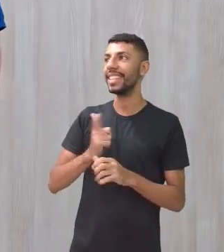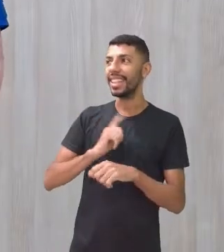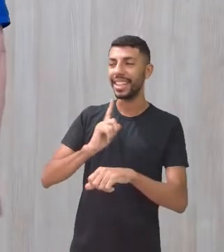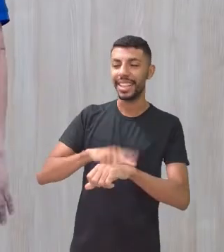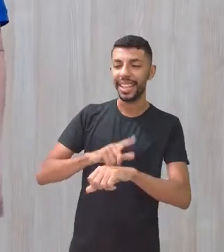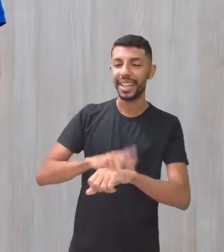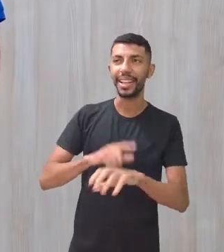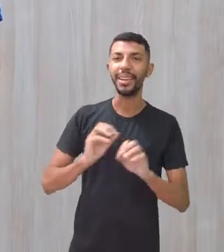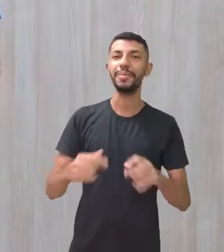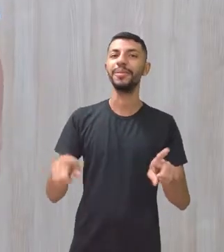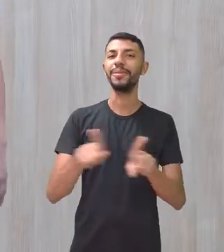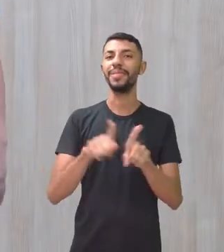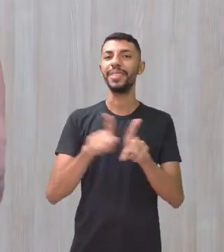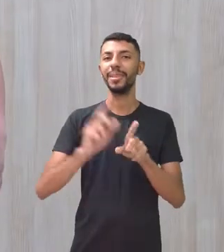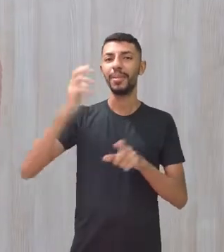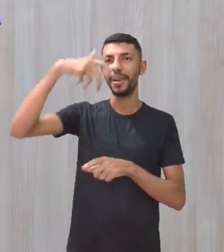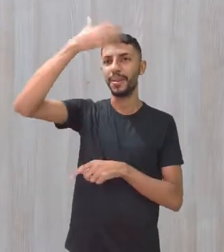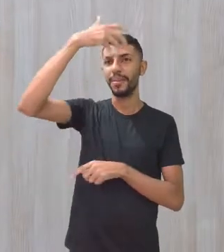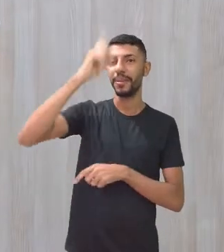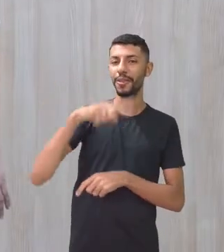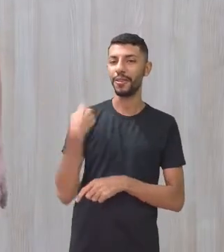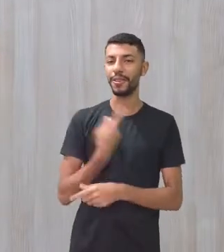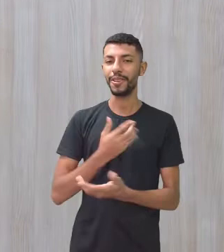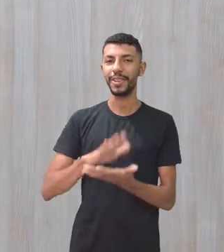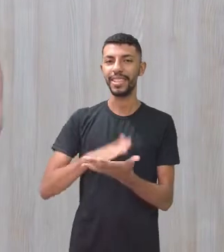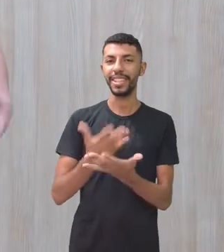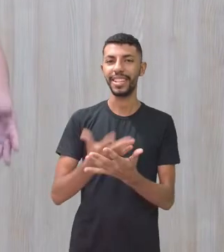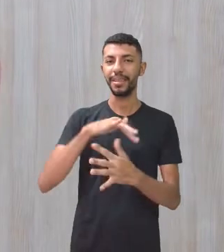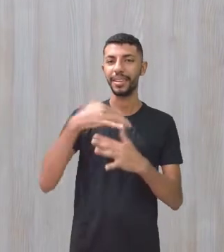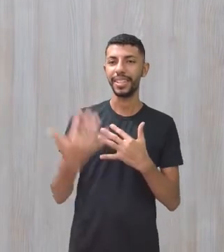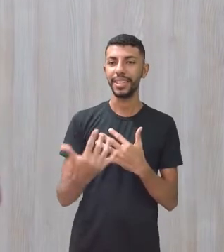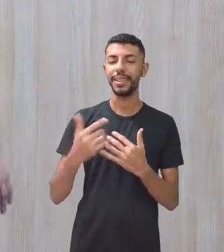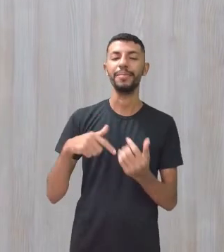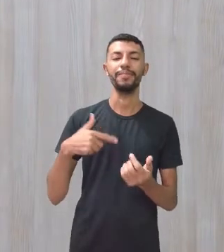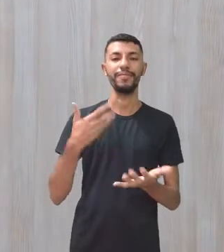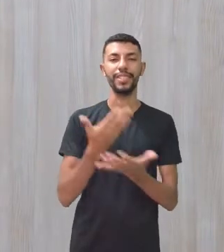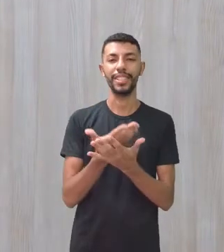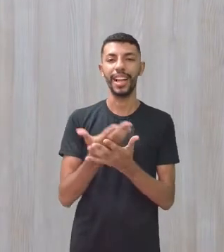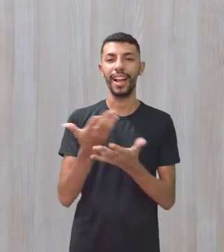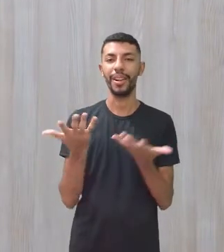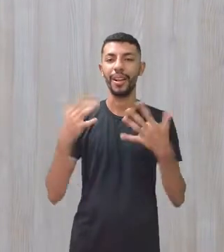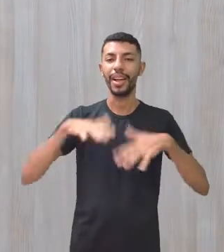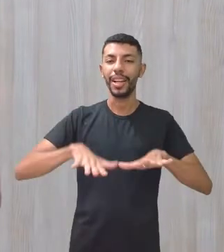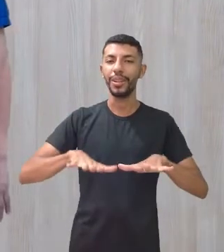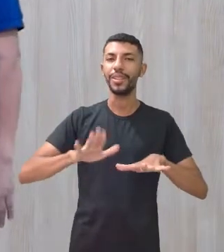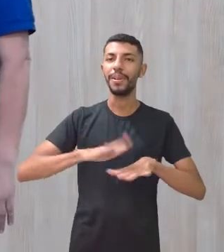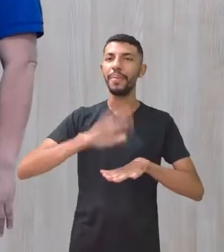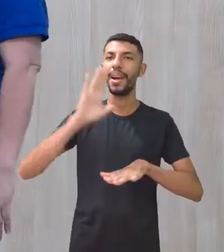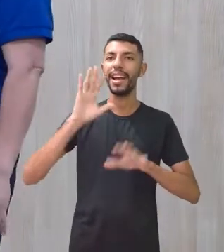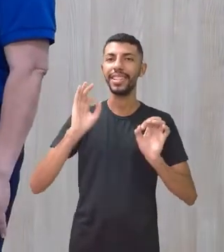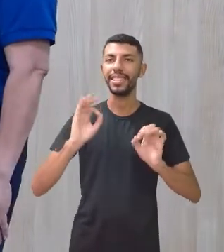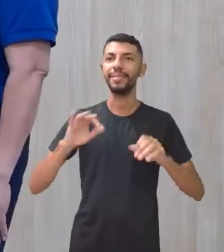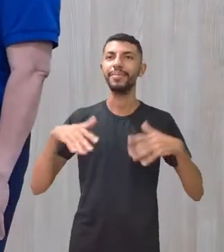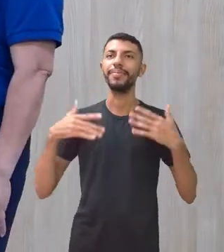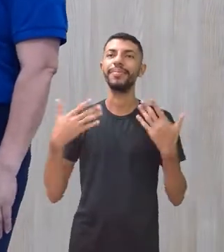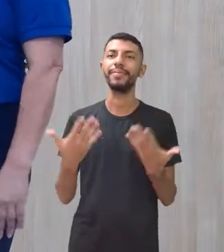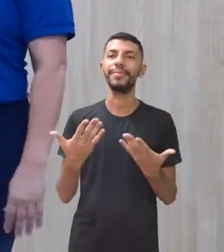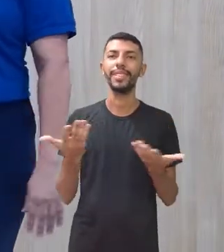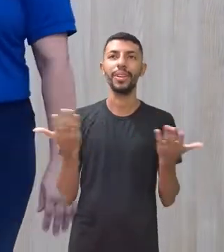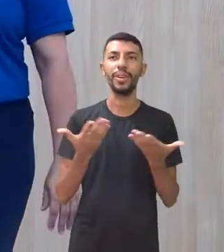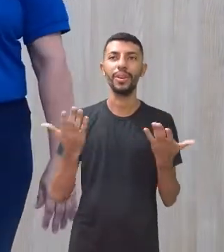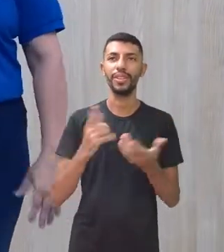Tem tempo. E Bruno, nosso intérprete, né, tornando a nossa aula mais inclusiva. Bora lá. A gente hoje vai falar